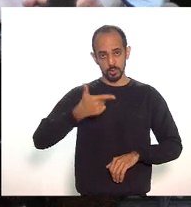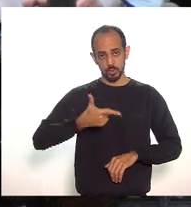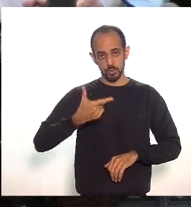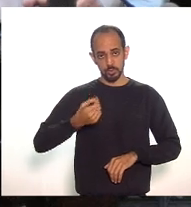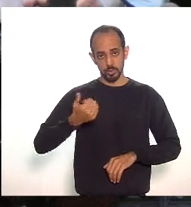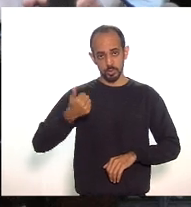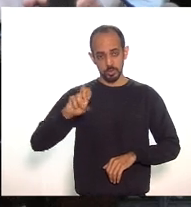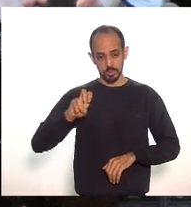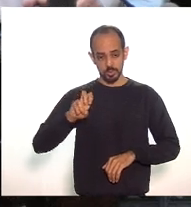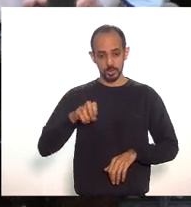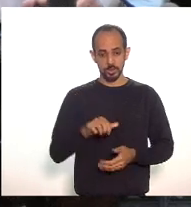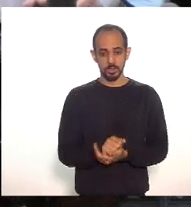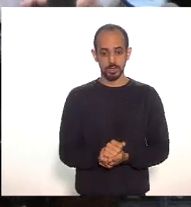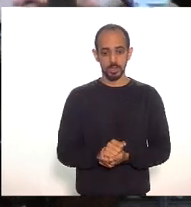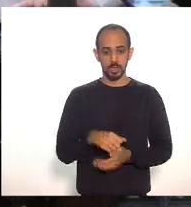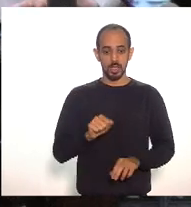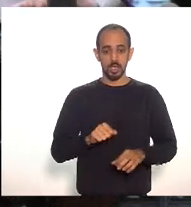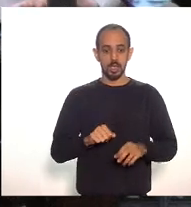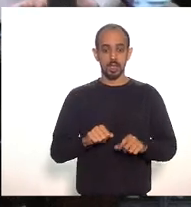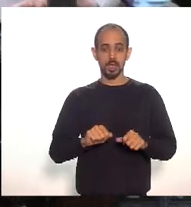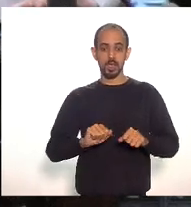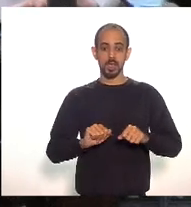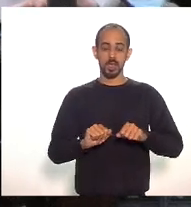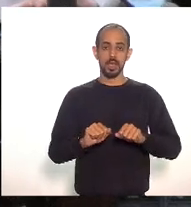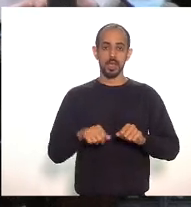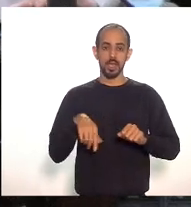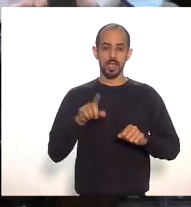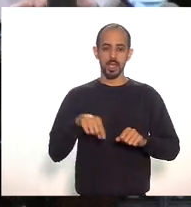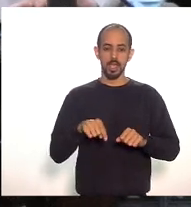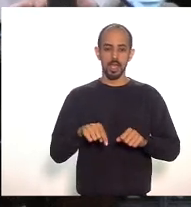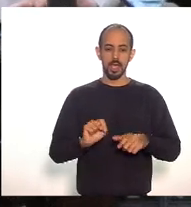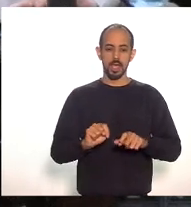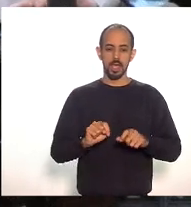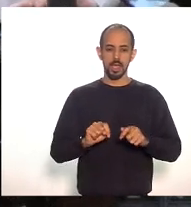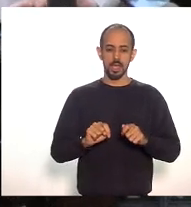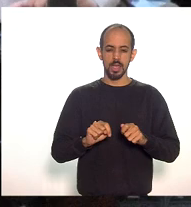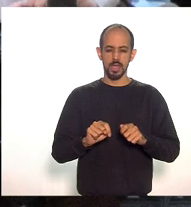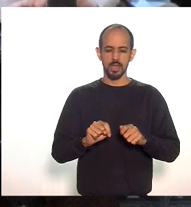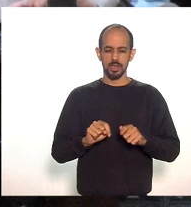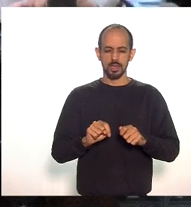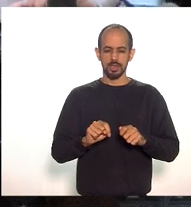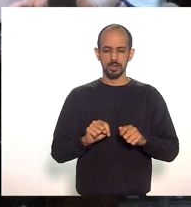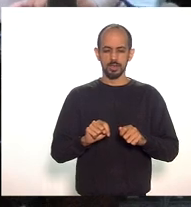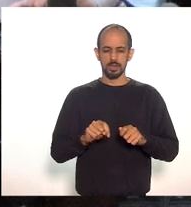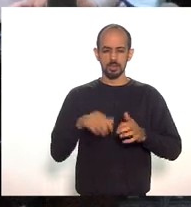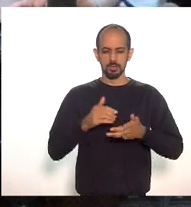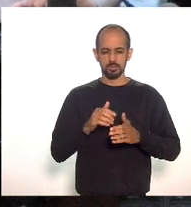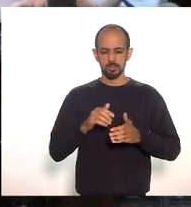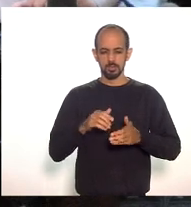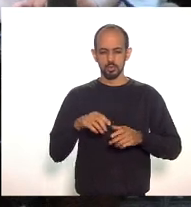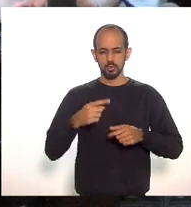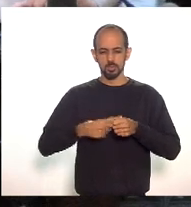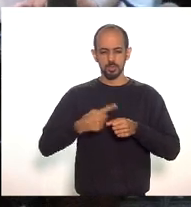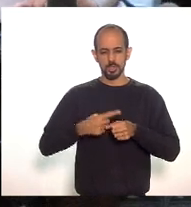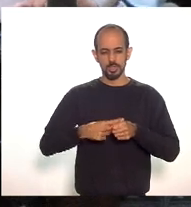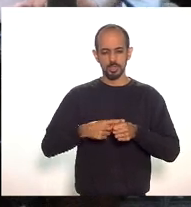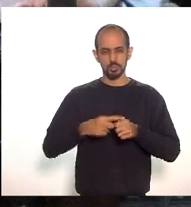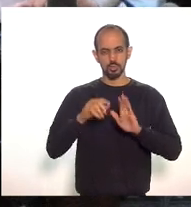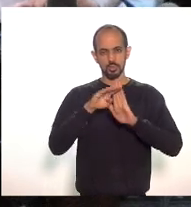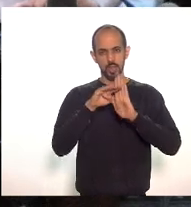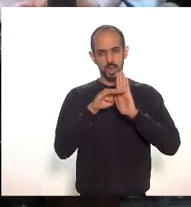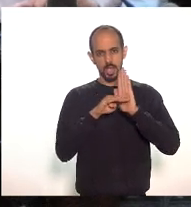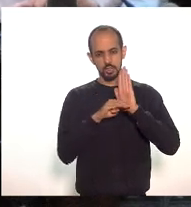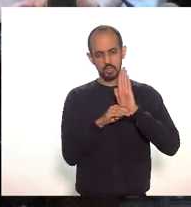Renato cozzolino Dr sadinoel que dispõe sobre a inclusão de Magé Itaboraí entre os municípios relacionados no